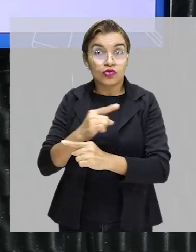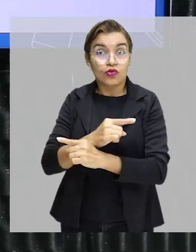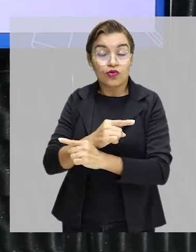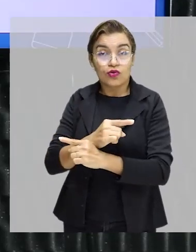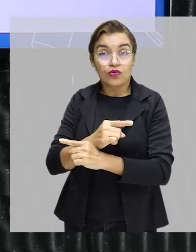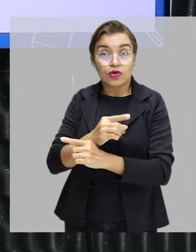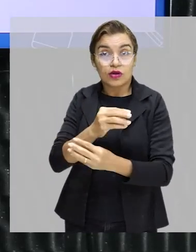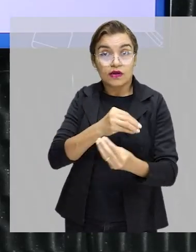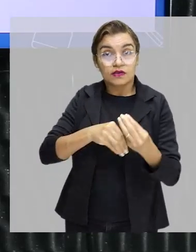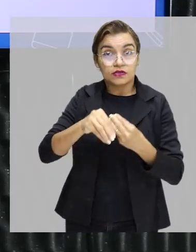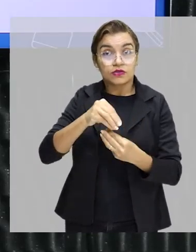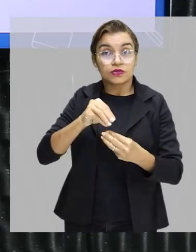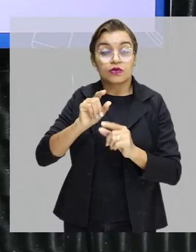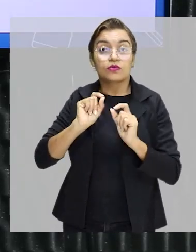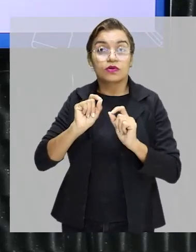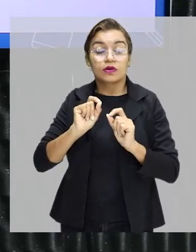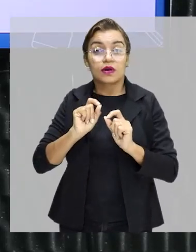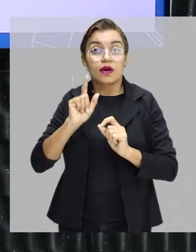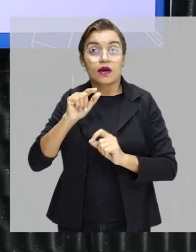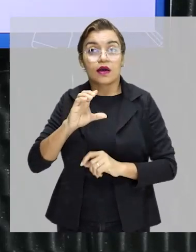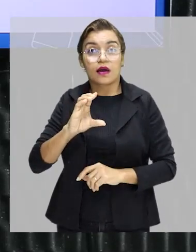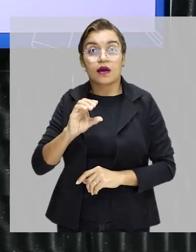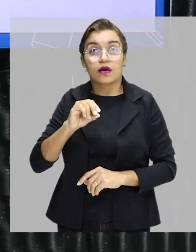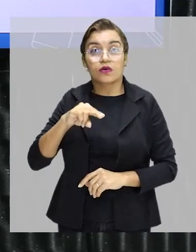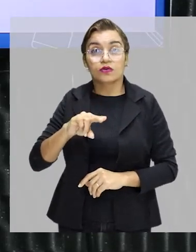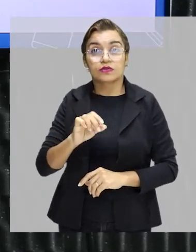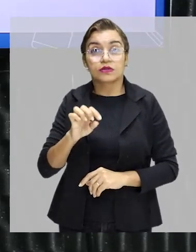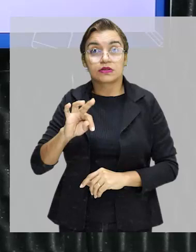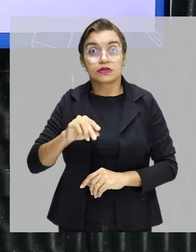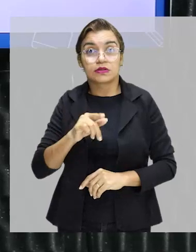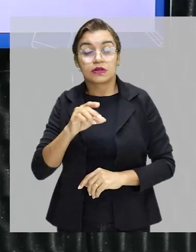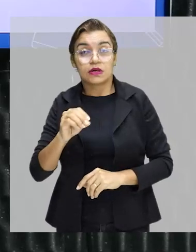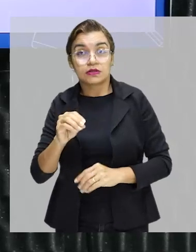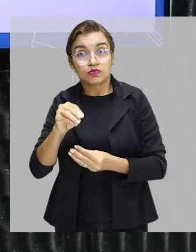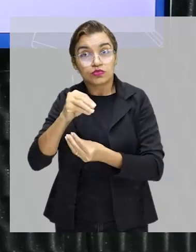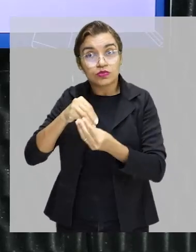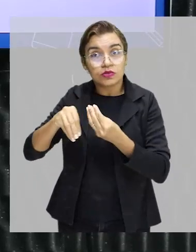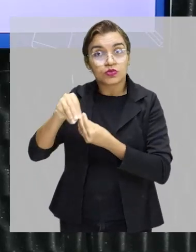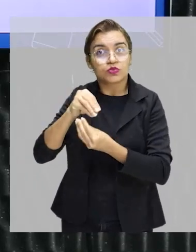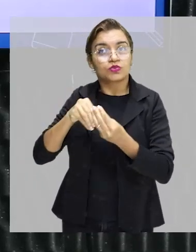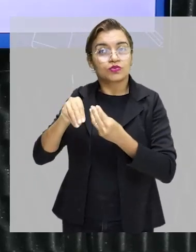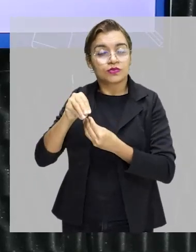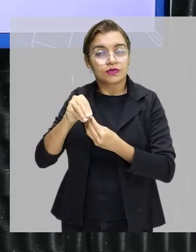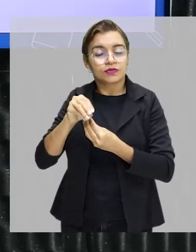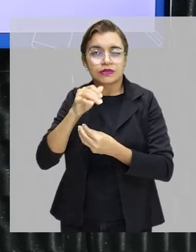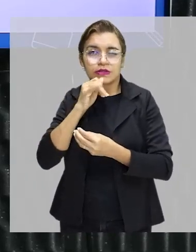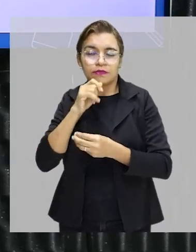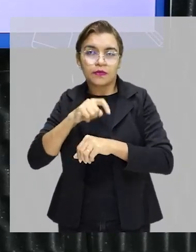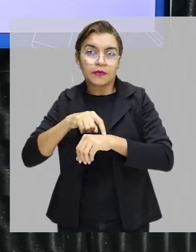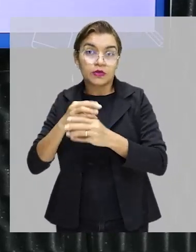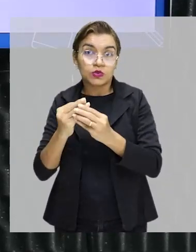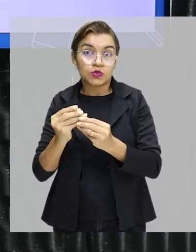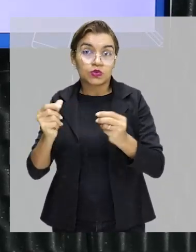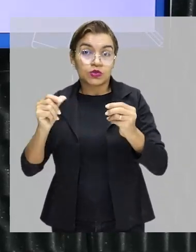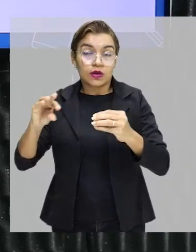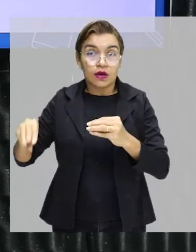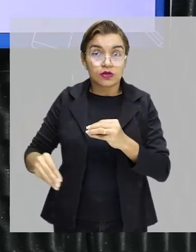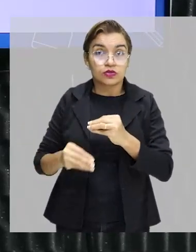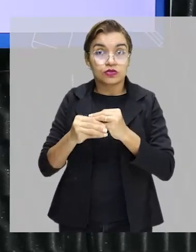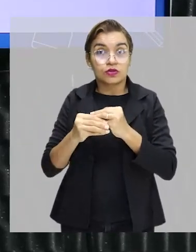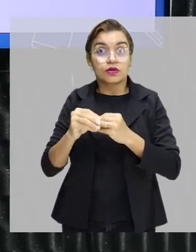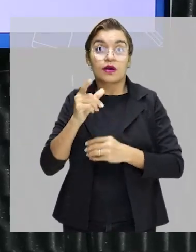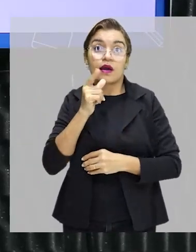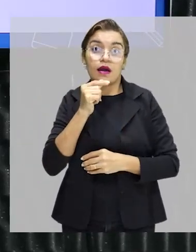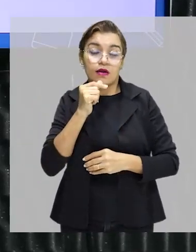diluição seria a concentração da solução. Na diluição, nós estamos adicionando